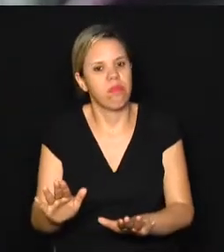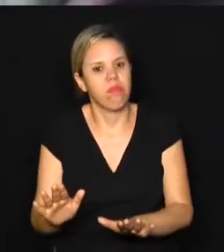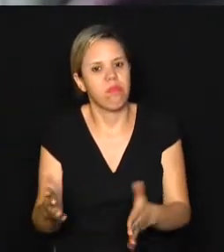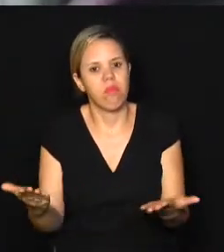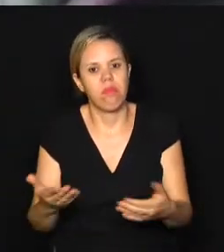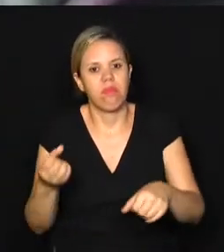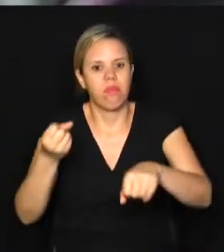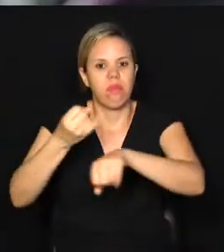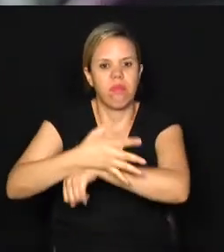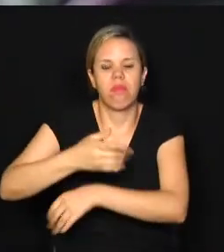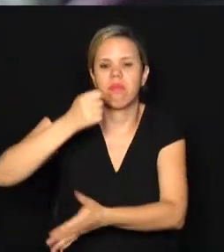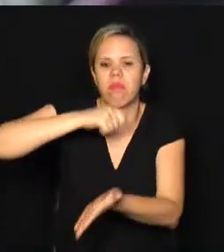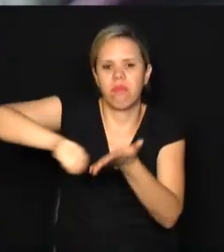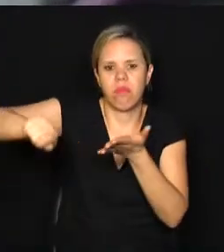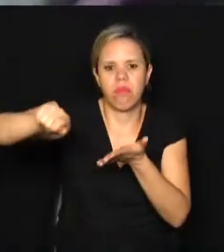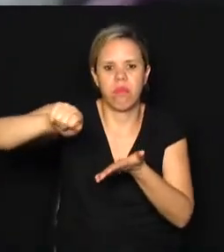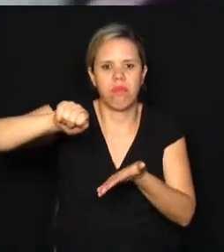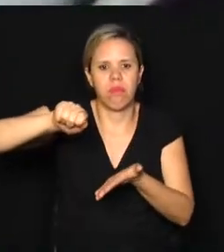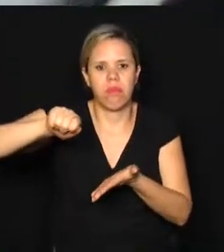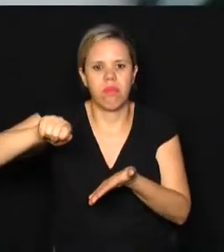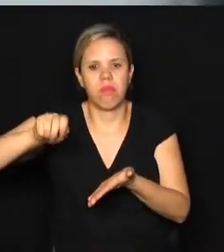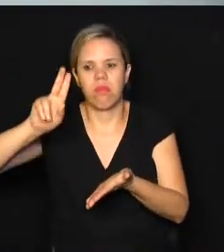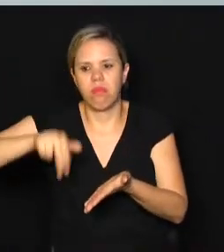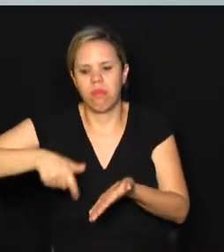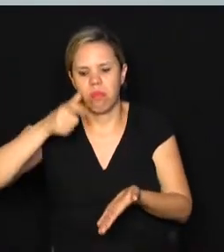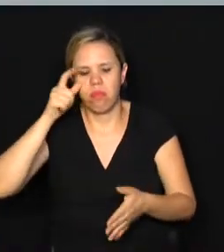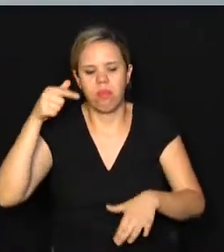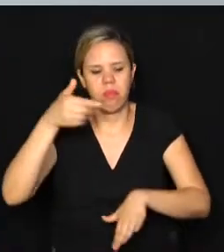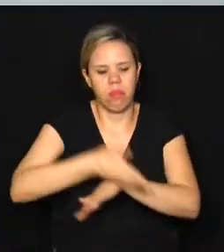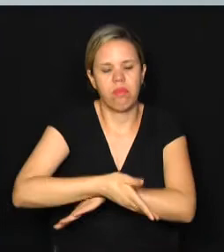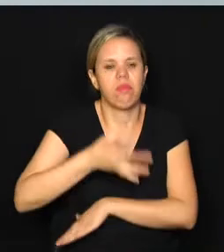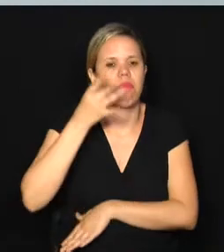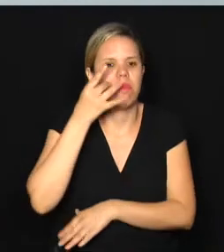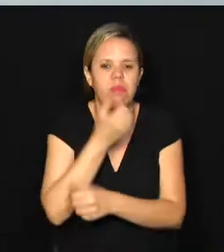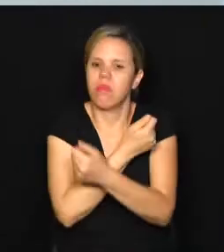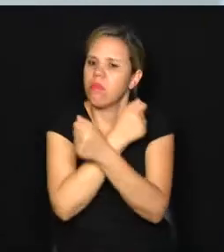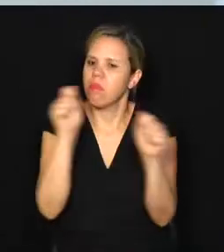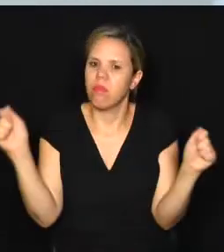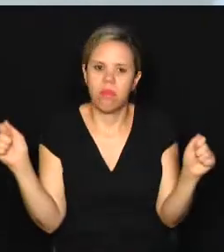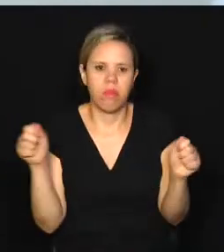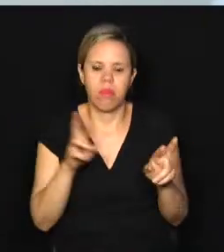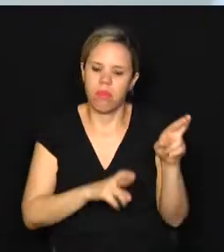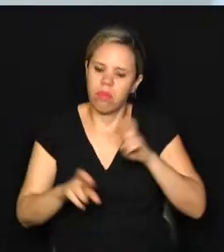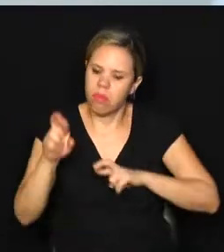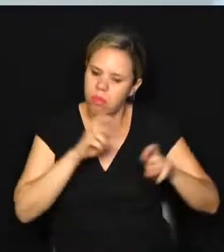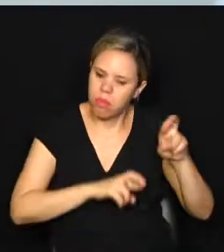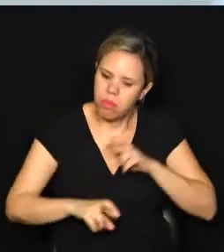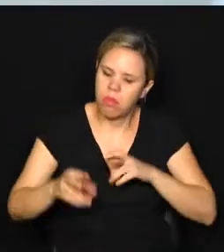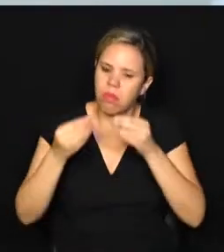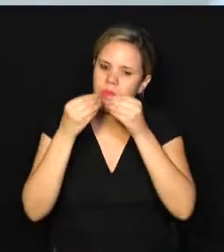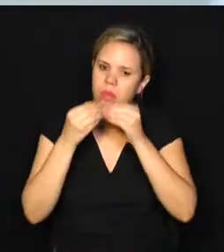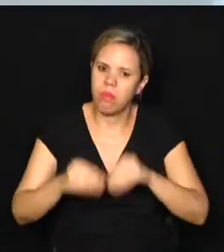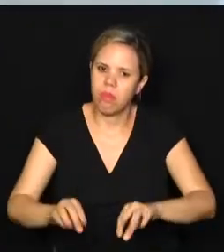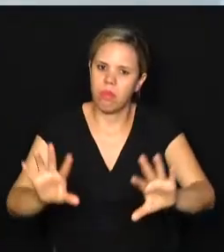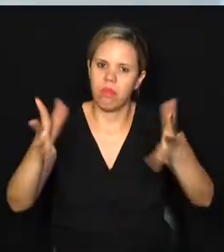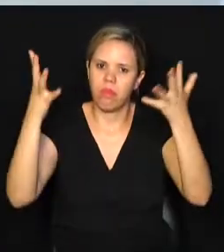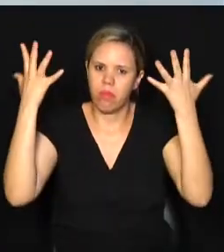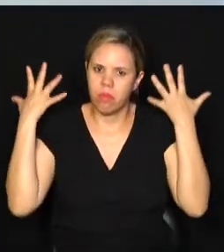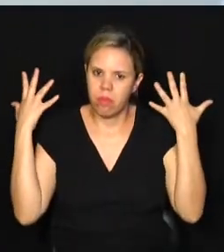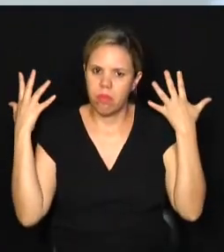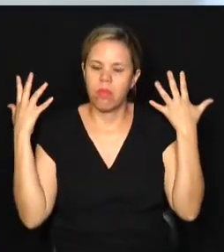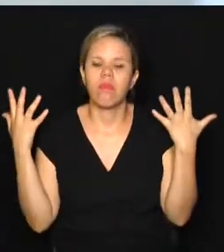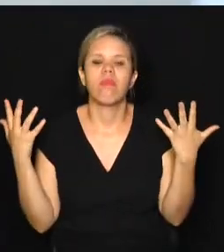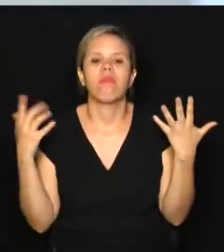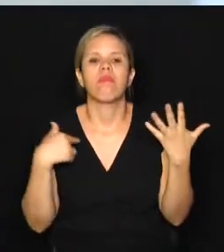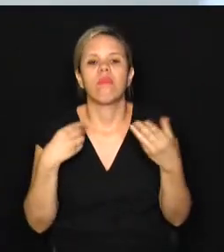madrugada aí foi assinado, sem nunca ninguém vir aqui. Então é impossível que essas análises aí de impacto ambiental, pessoal, além de quanto está